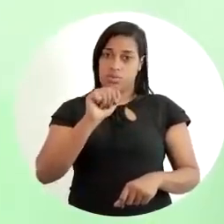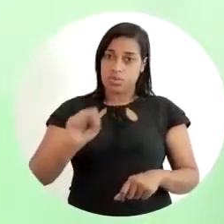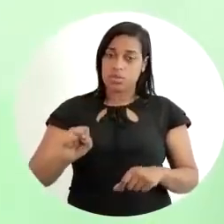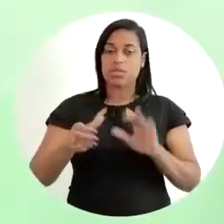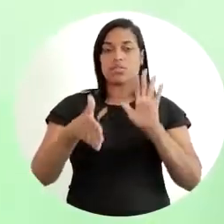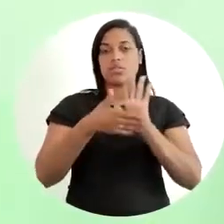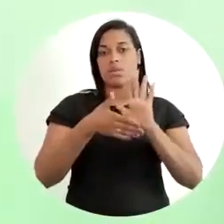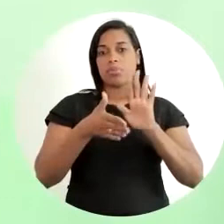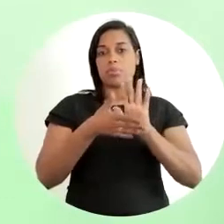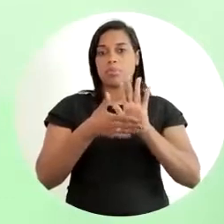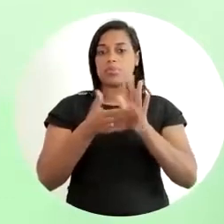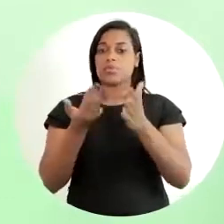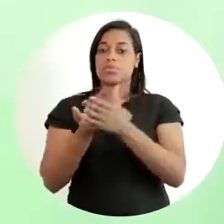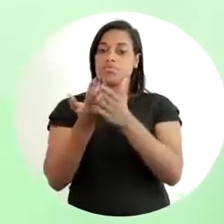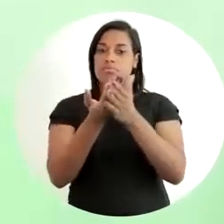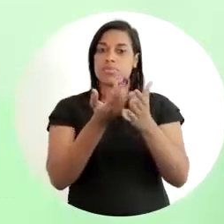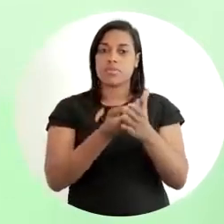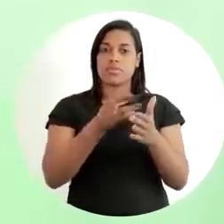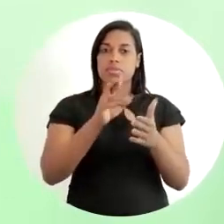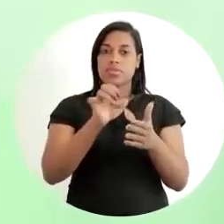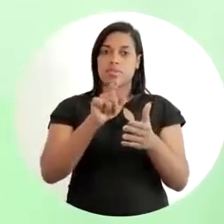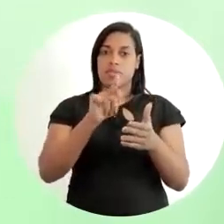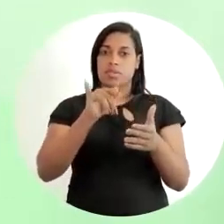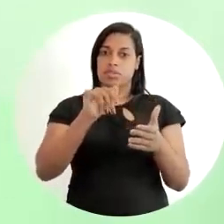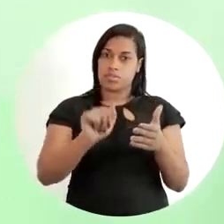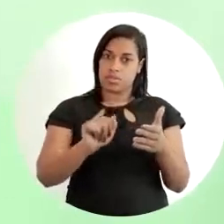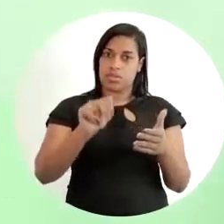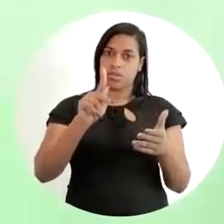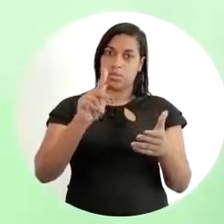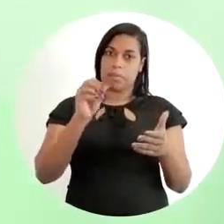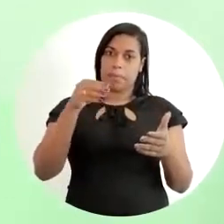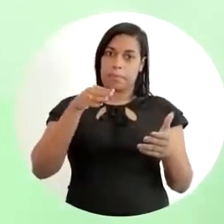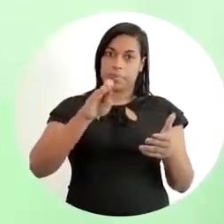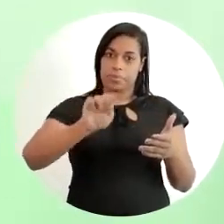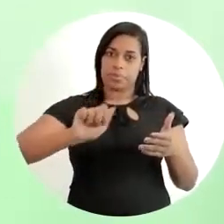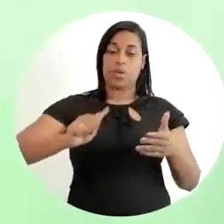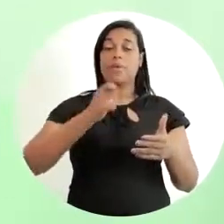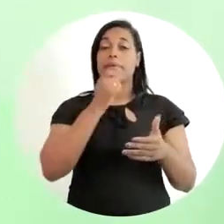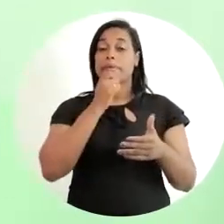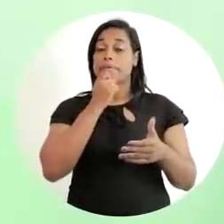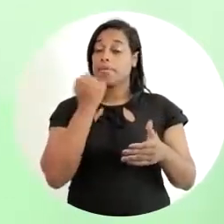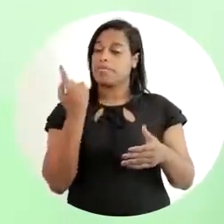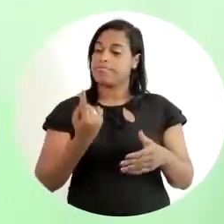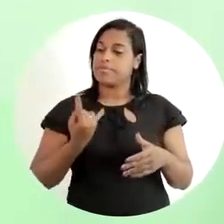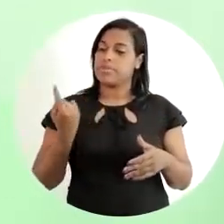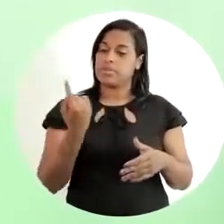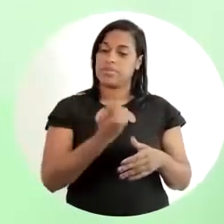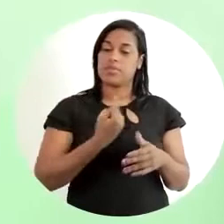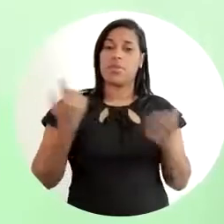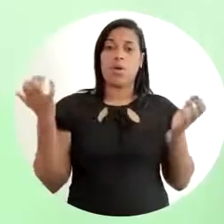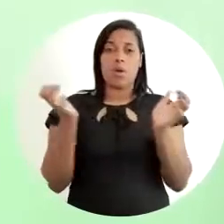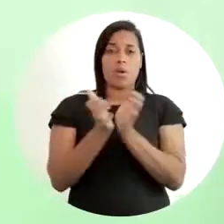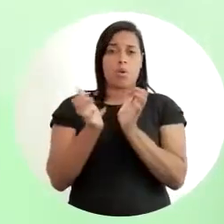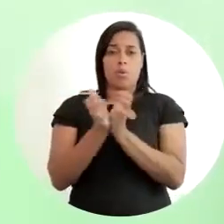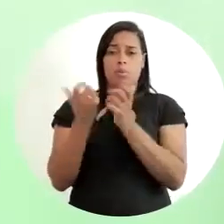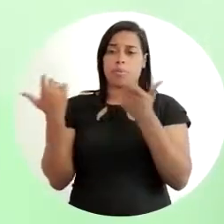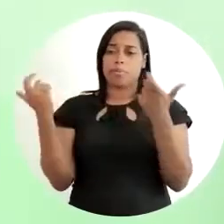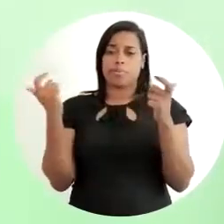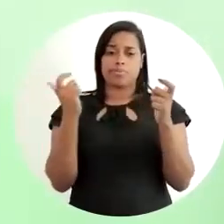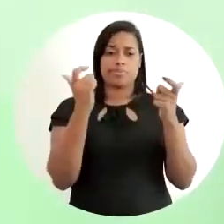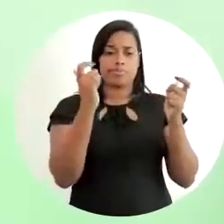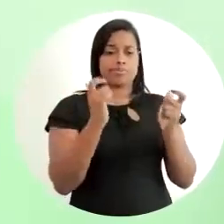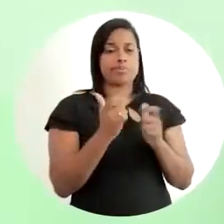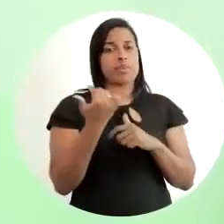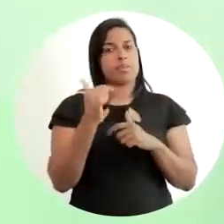jesuítas e mesmo da proposta das aulas régias de Pombal, as aulas eram muito individuais, eram grupos muito